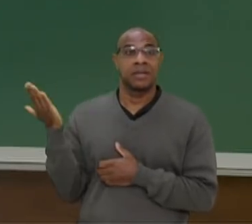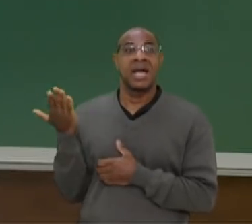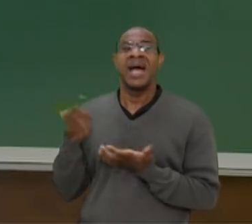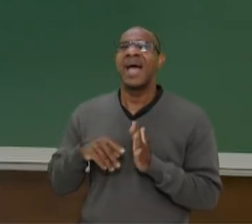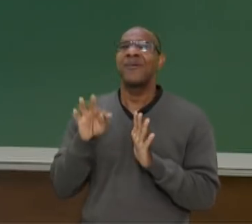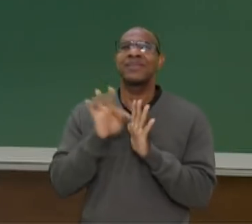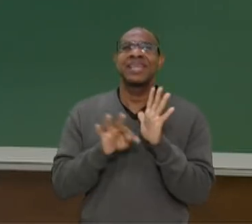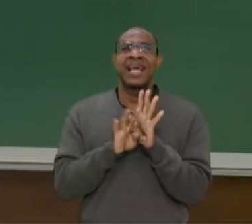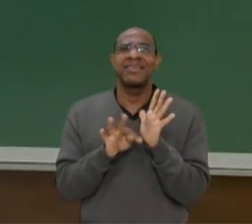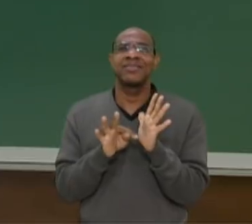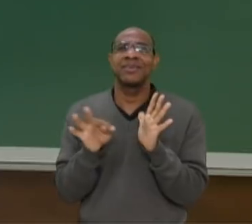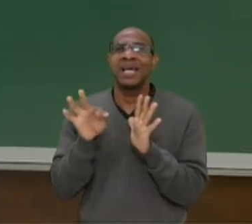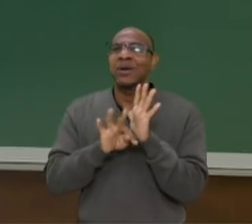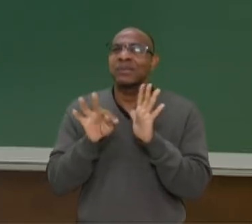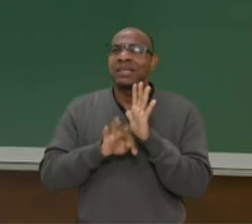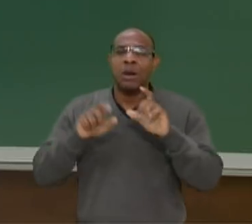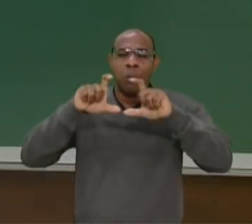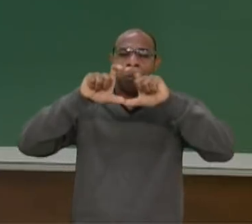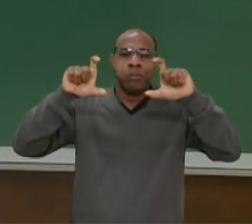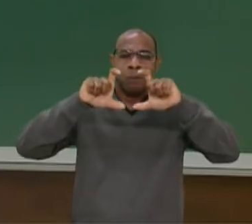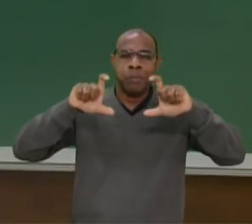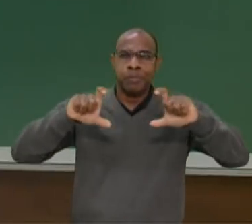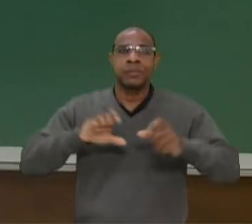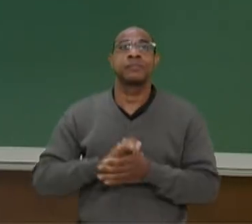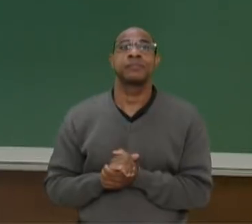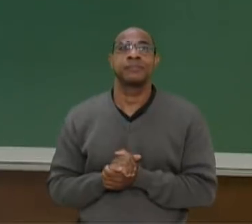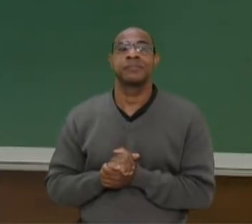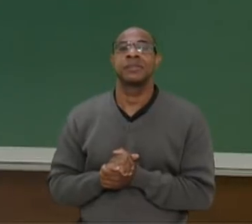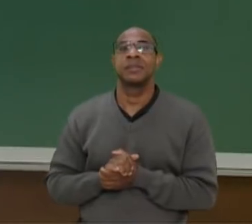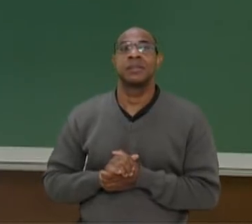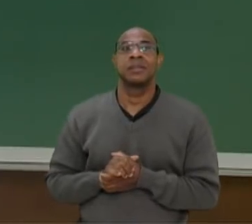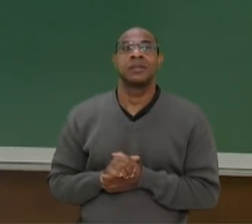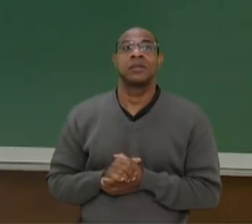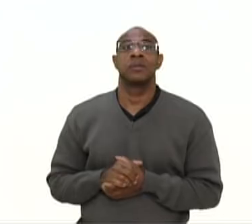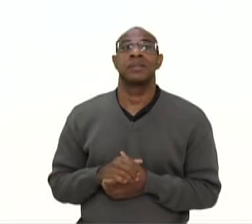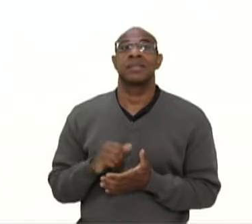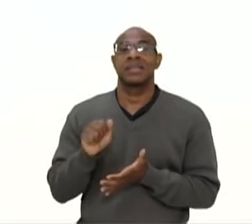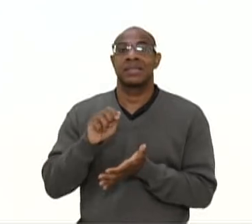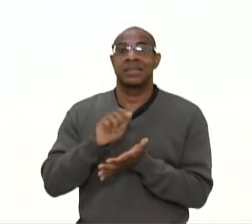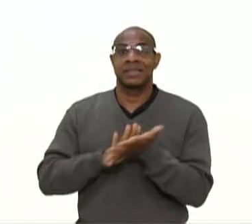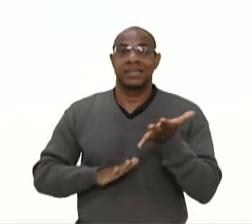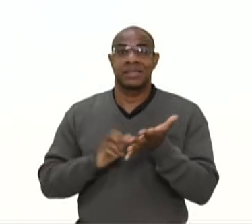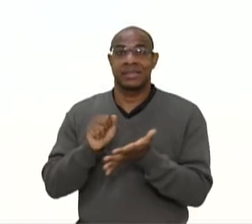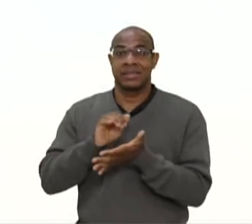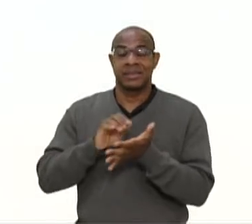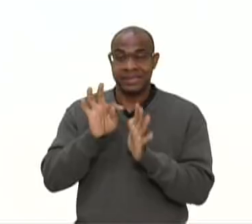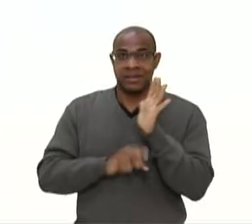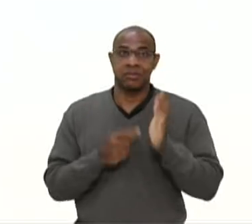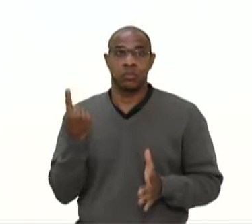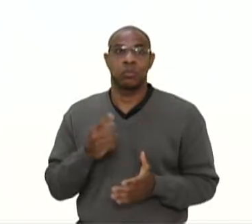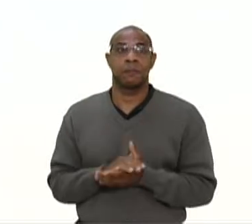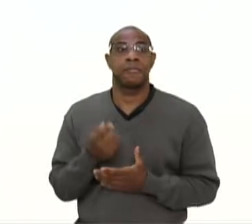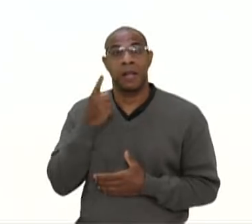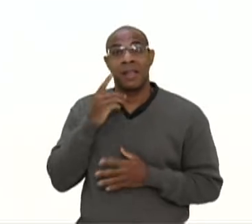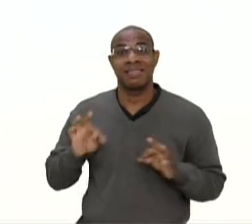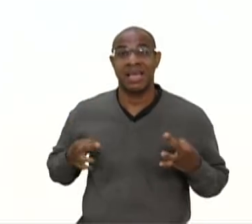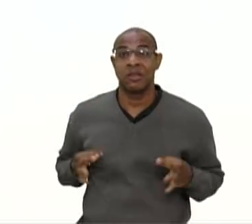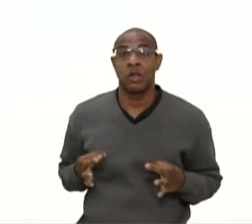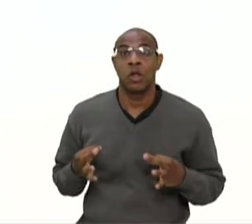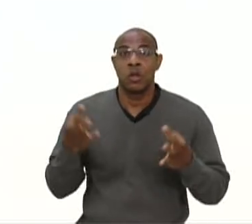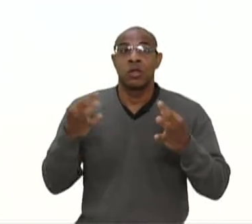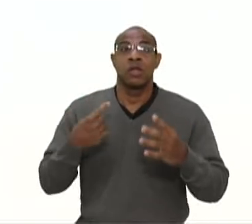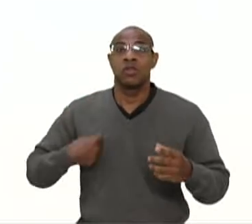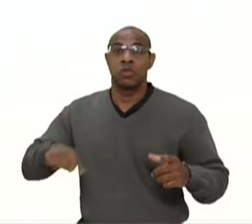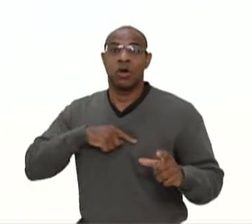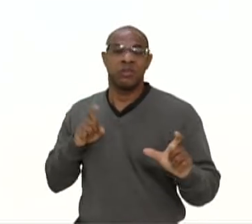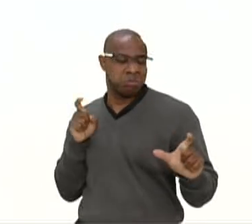texto curtinho, é um fragmento de um texto. Texto de número 1. Vício em tecnologia. Seremos dependentes